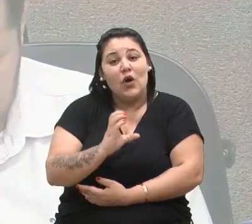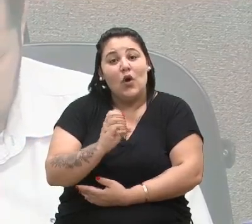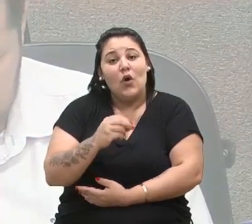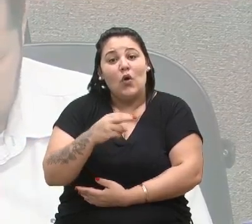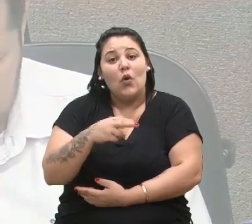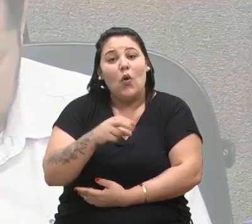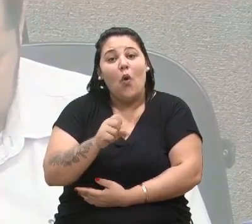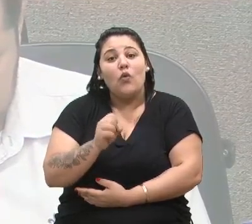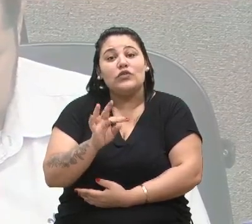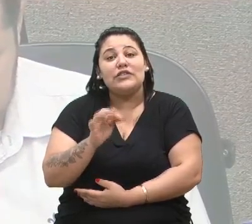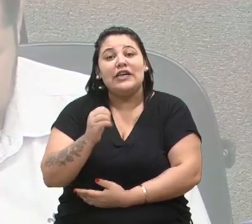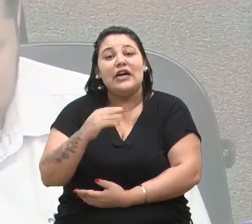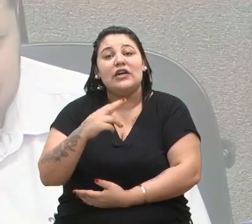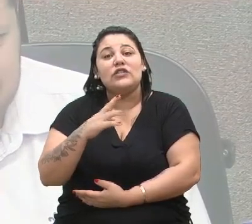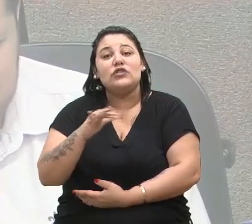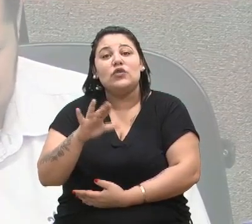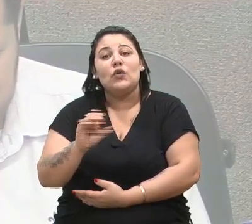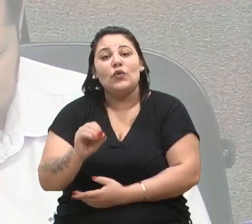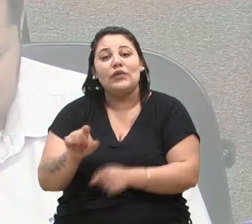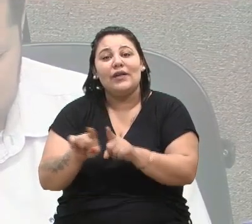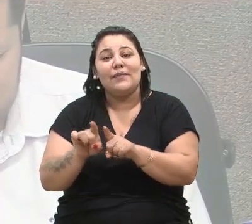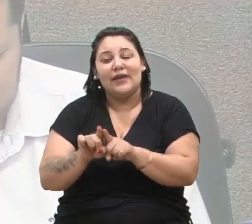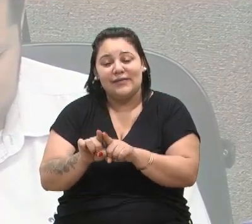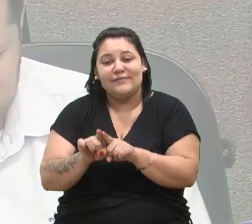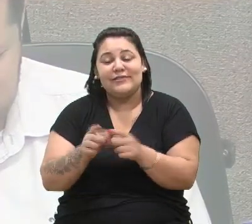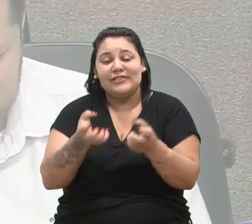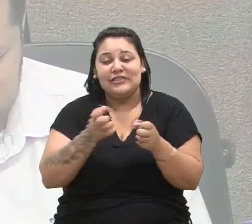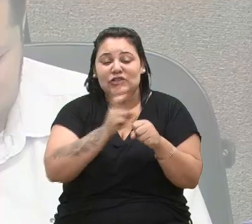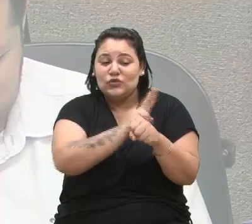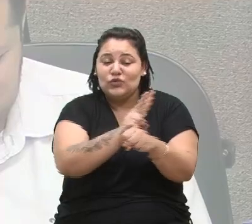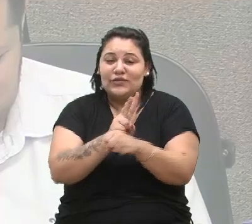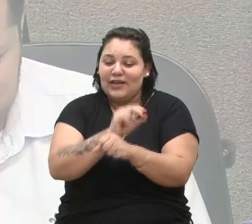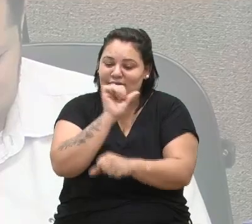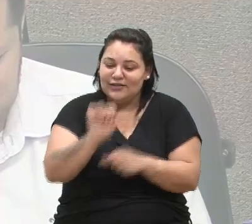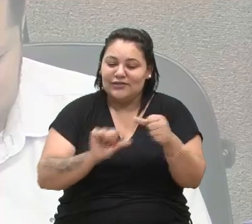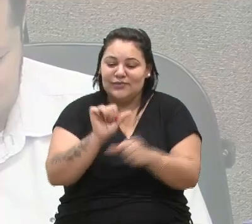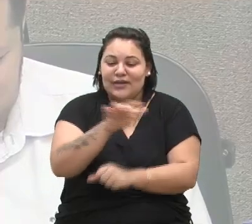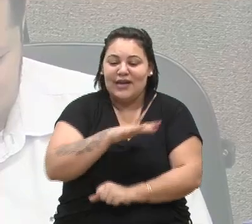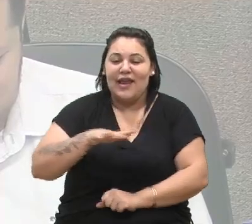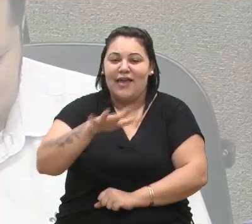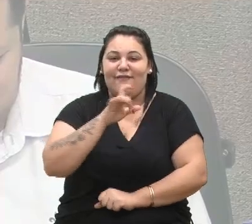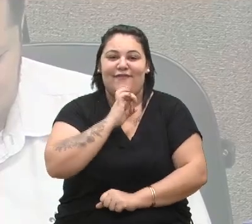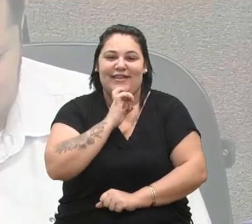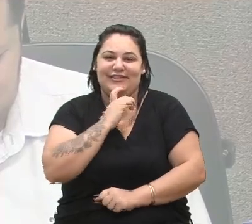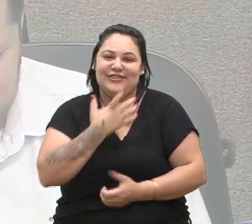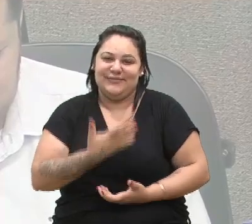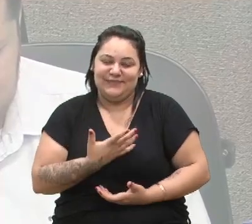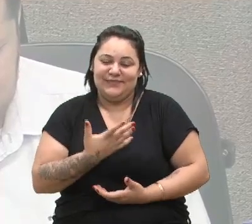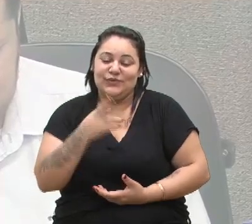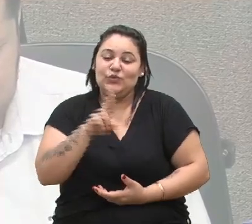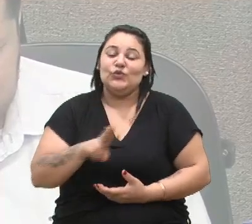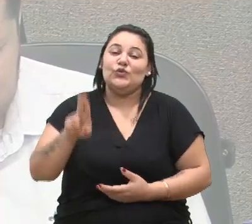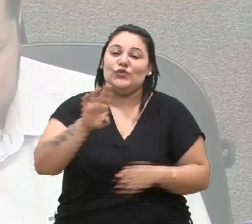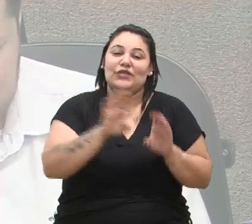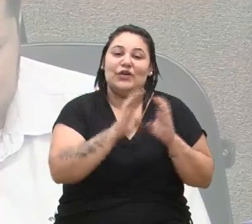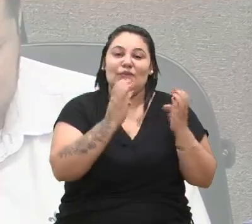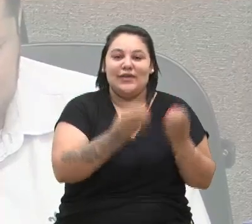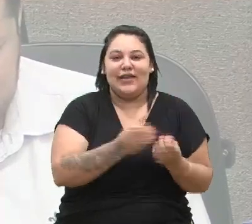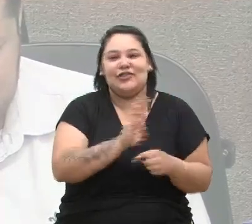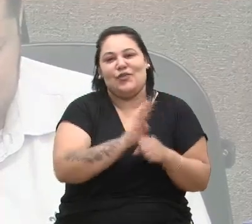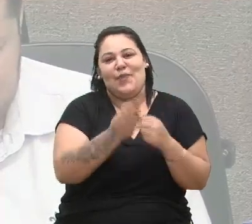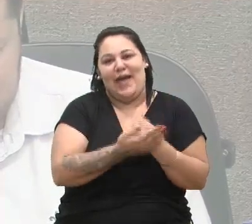Constâncio, no sentido de preservar e transformar aquela área verde para uso de toda a comunidade do bairro São